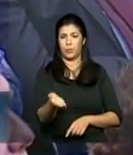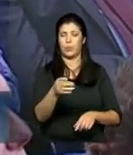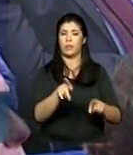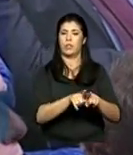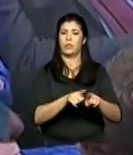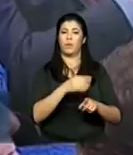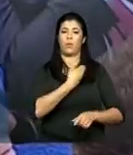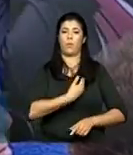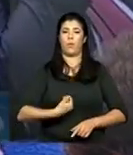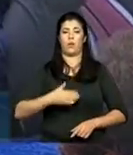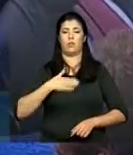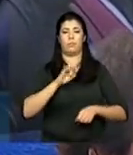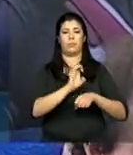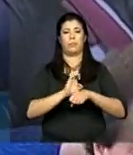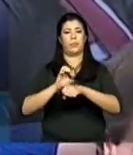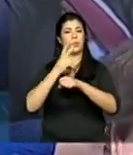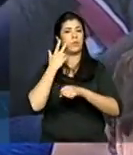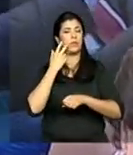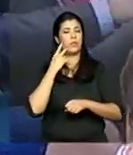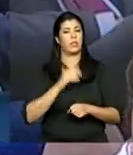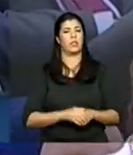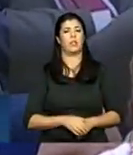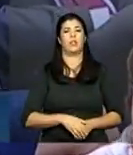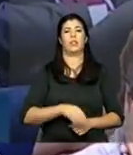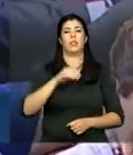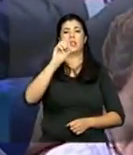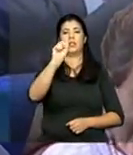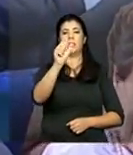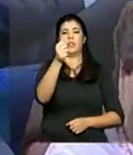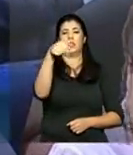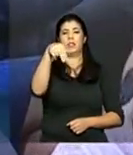governador do meu estado, Camilo Santana.